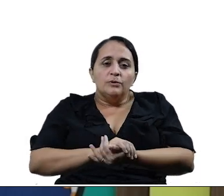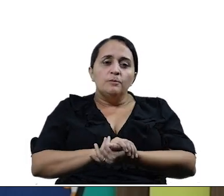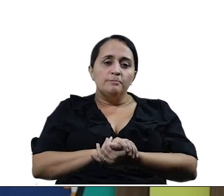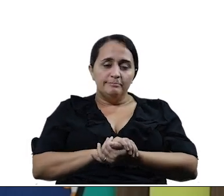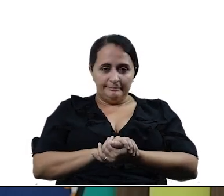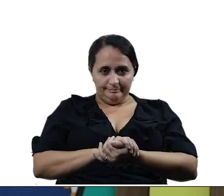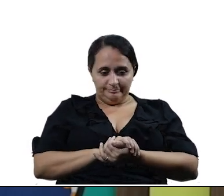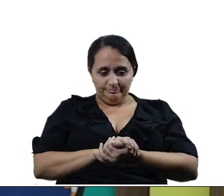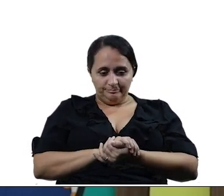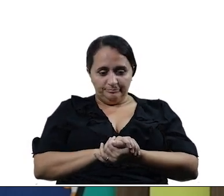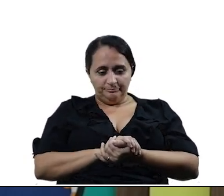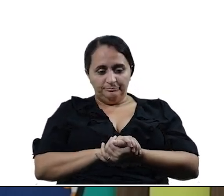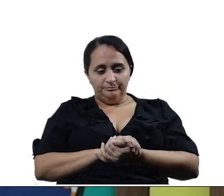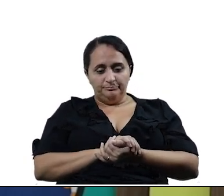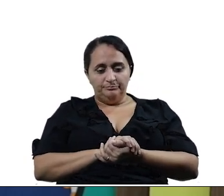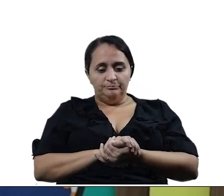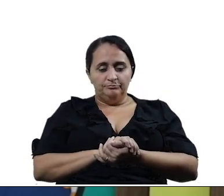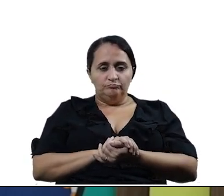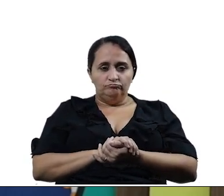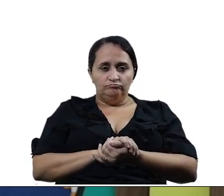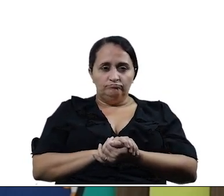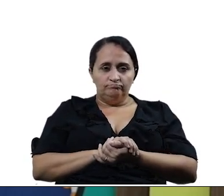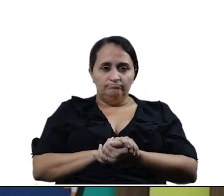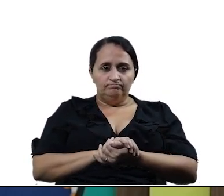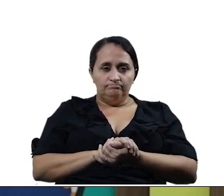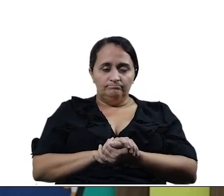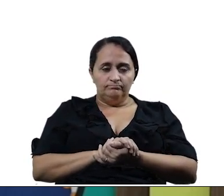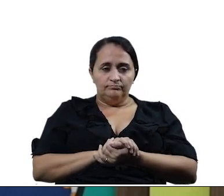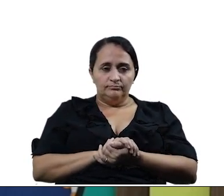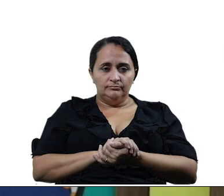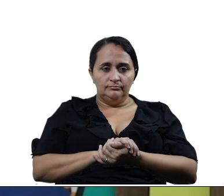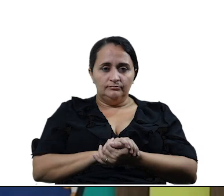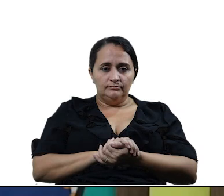28,600 e a gente completa o restante com